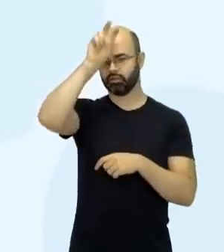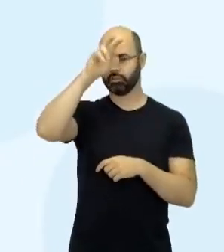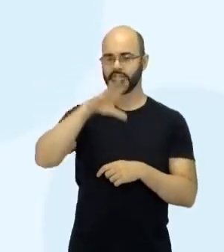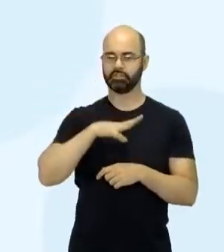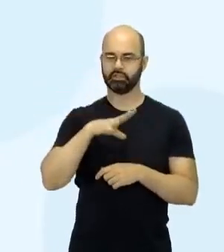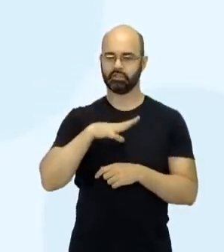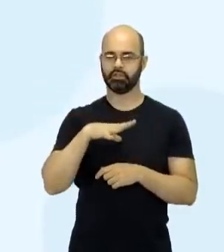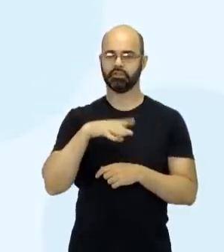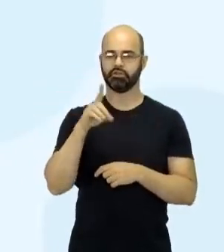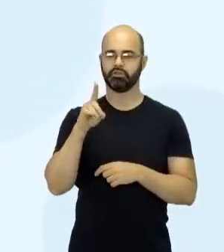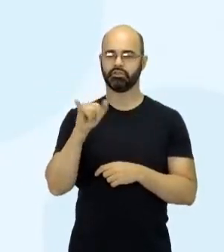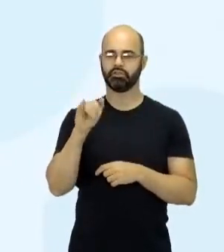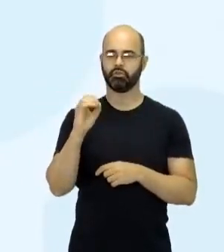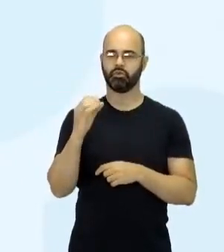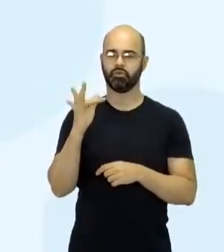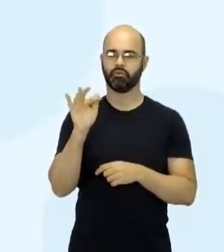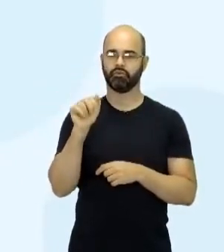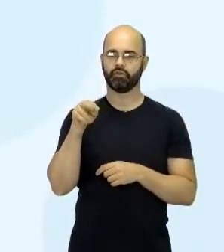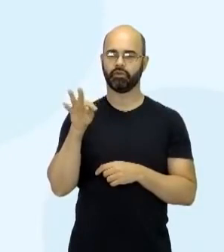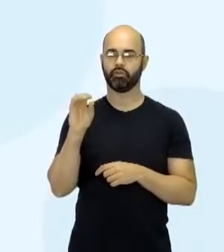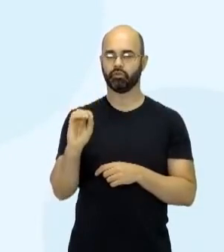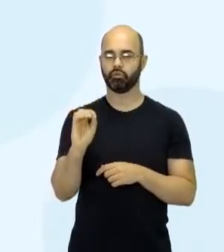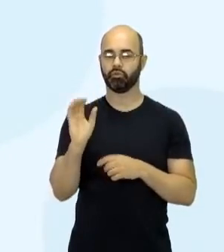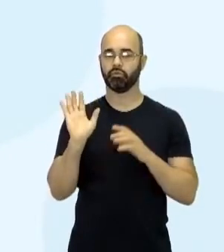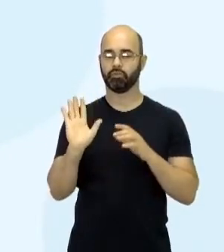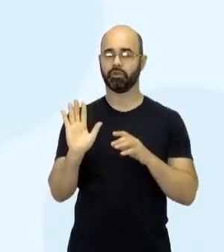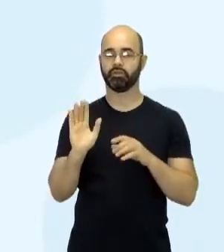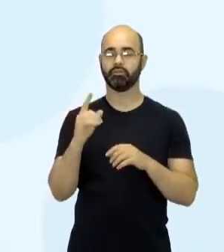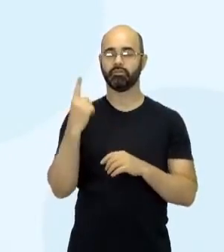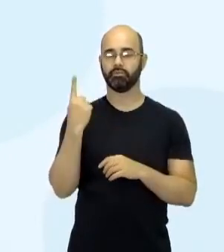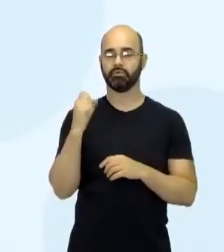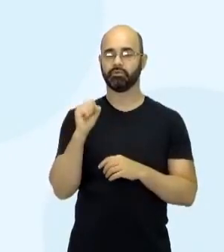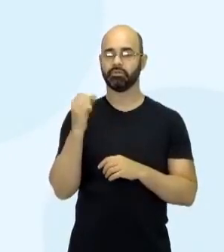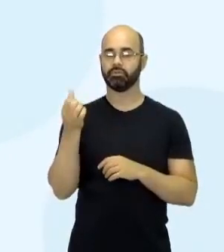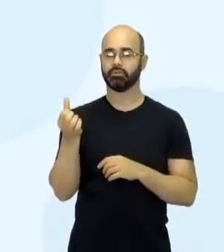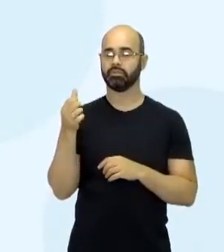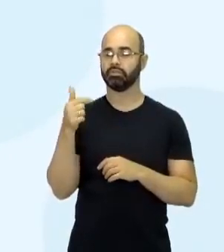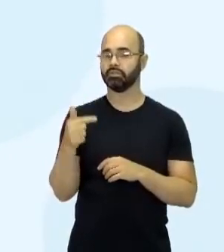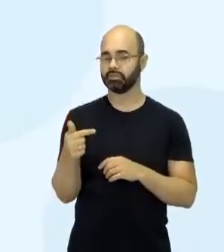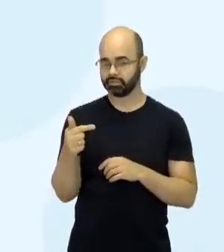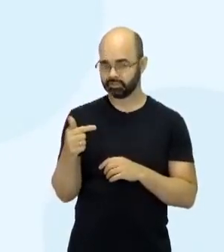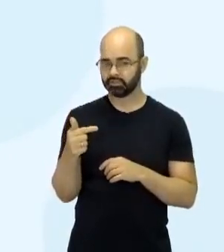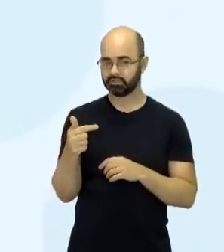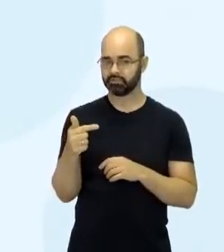com Diânfato, mas em apenas